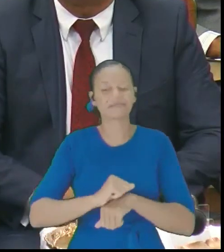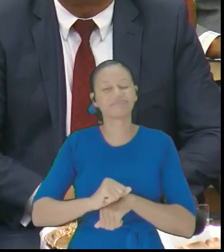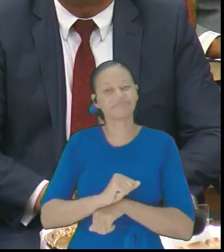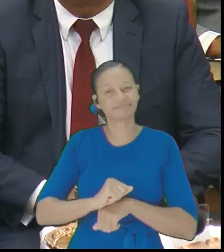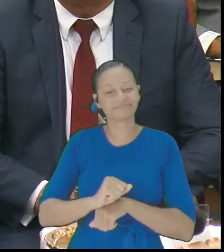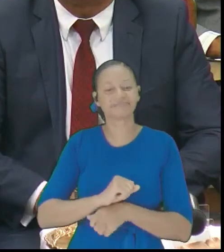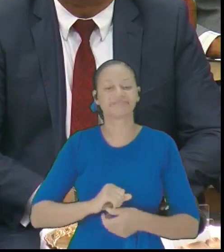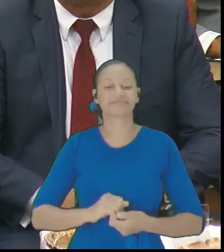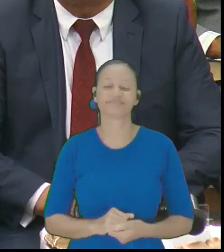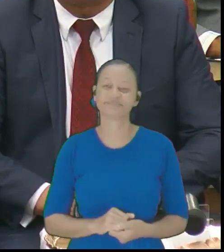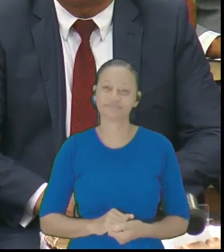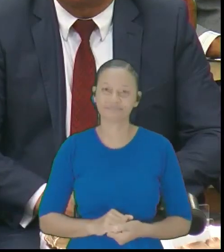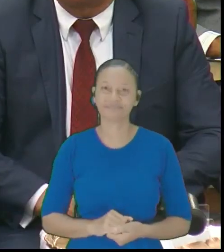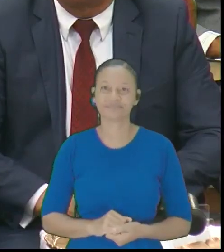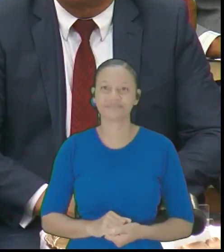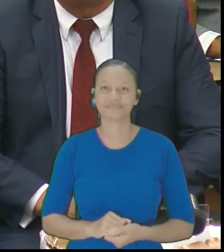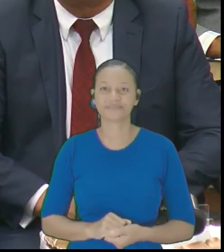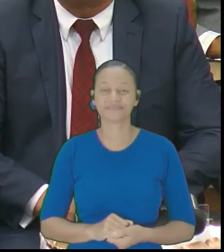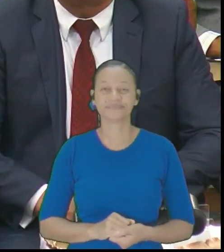Abraão.